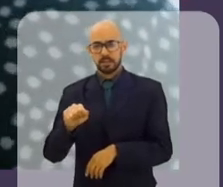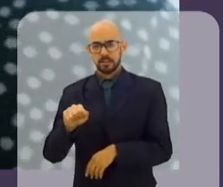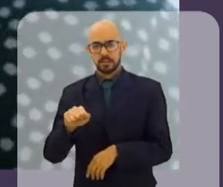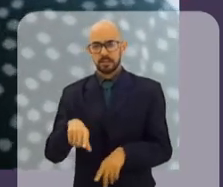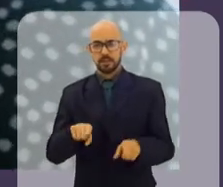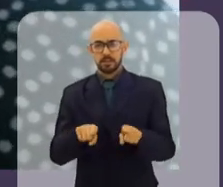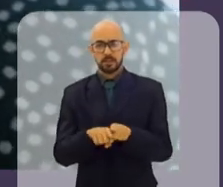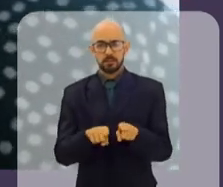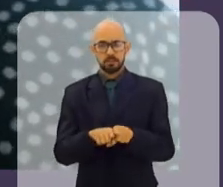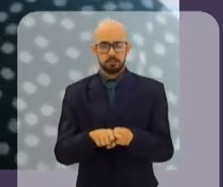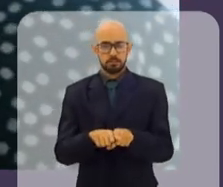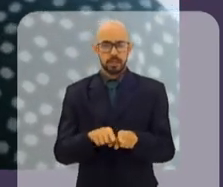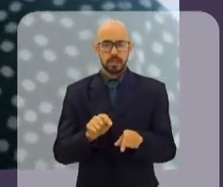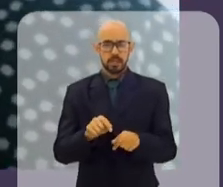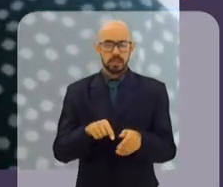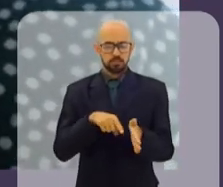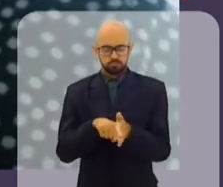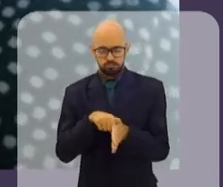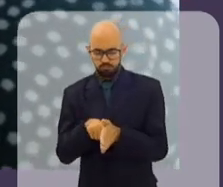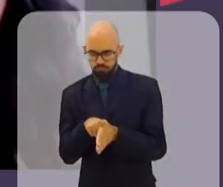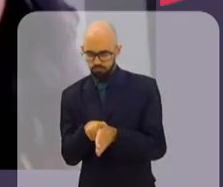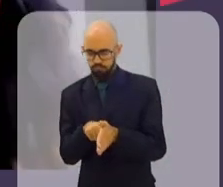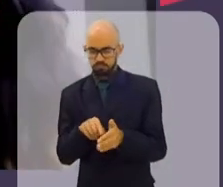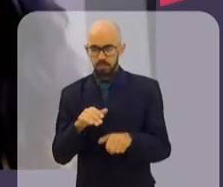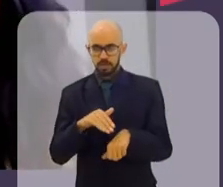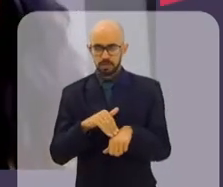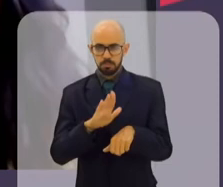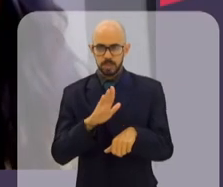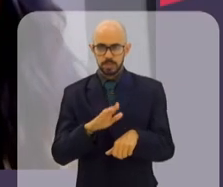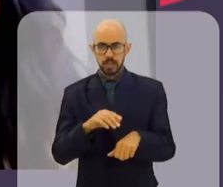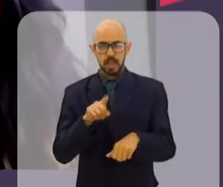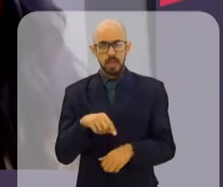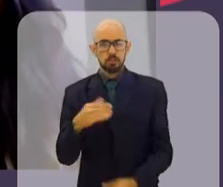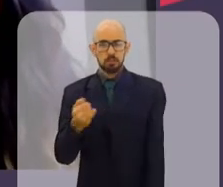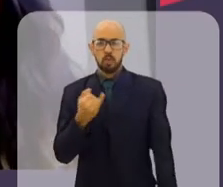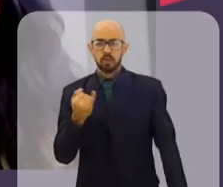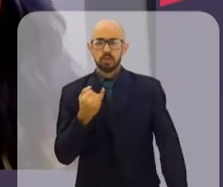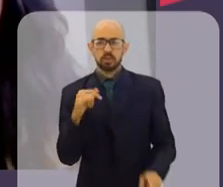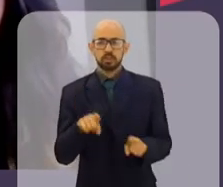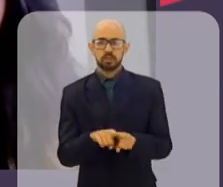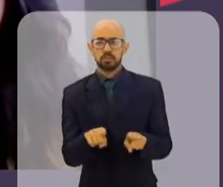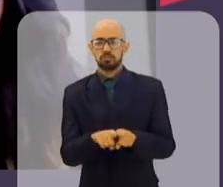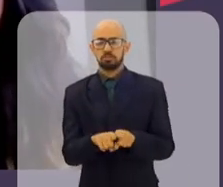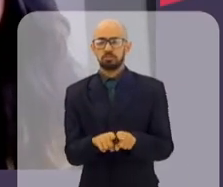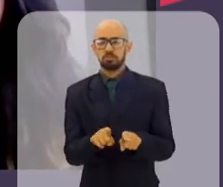Então, tá se dando ao trabalho de expandir isso. Eu acho importante saber